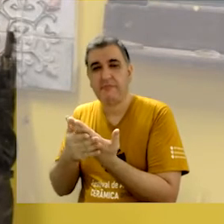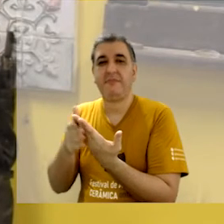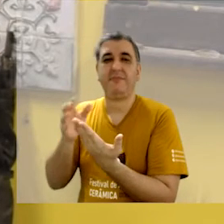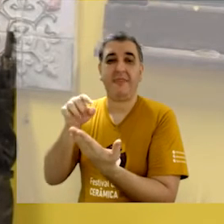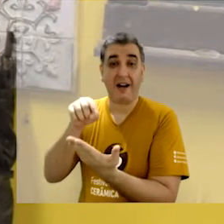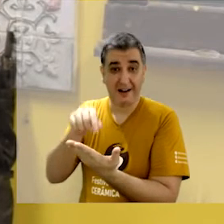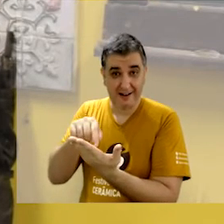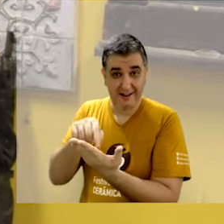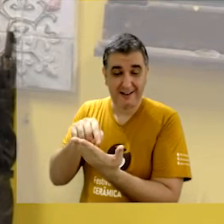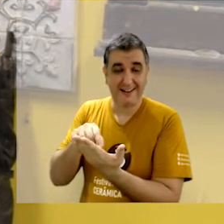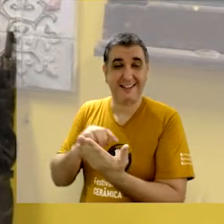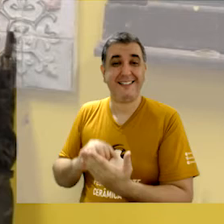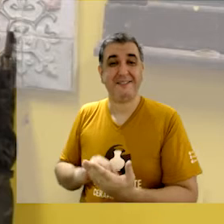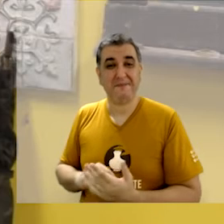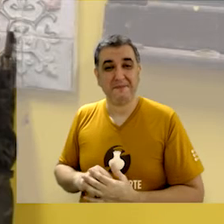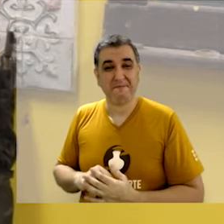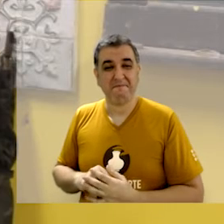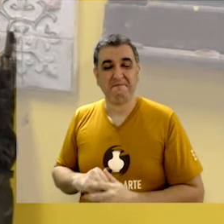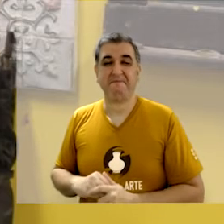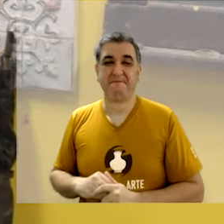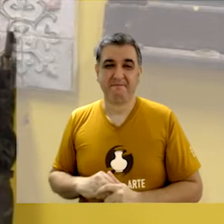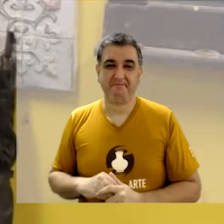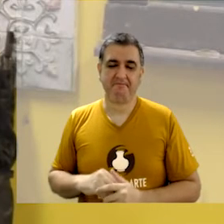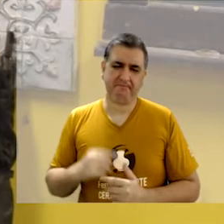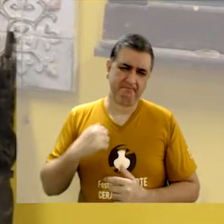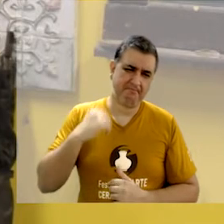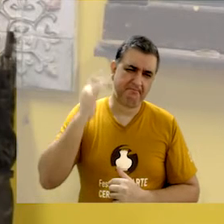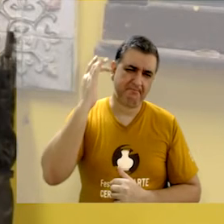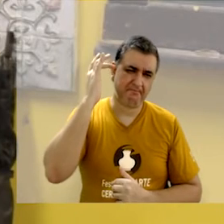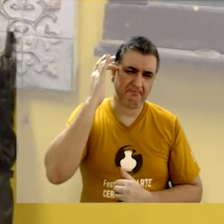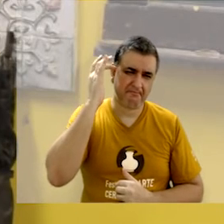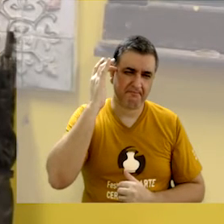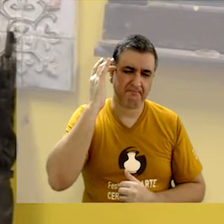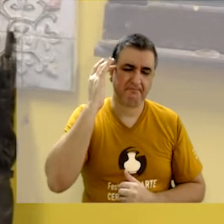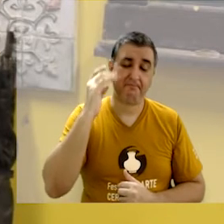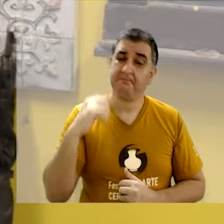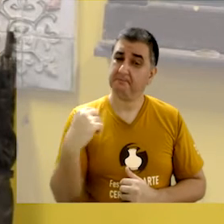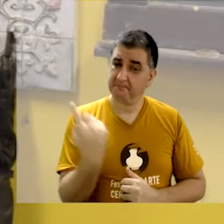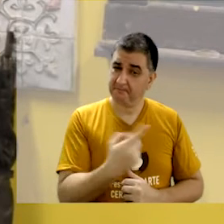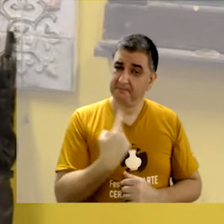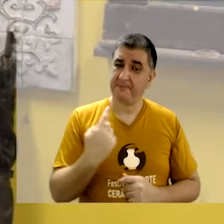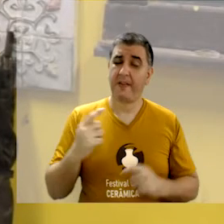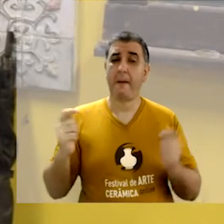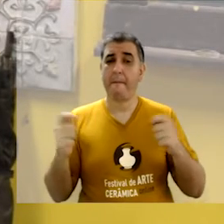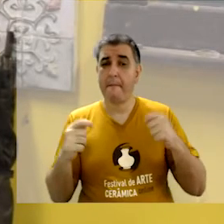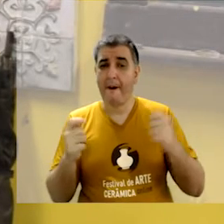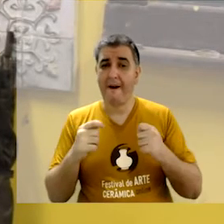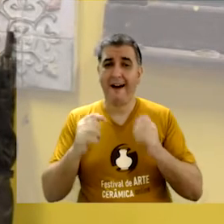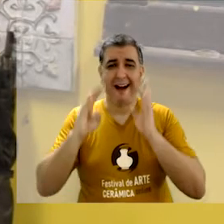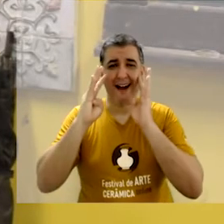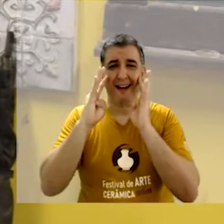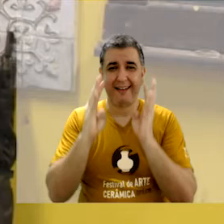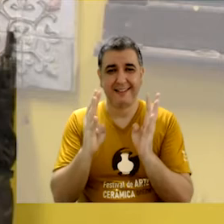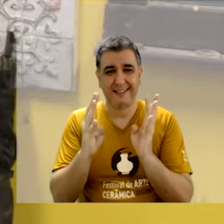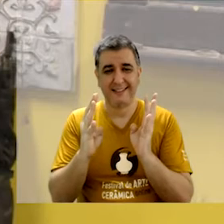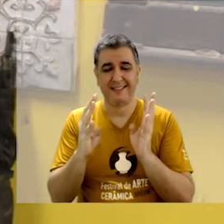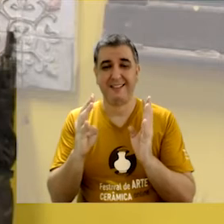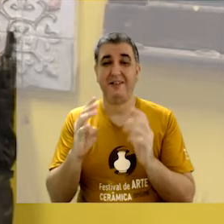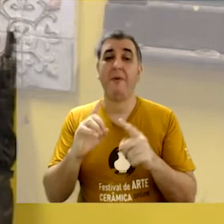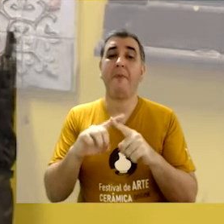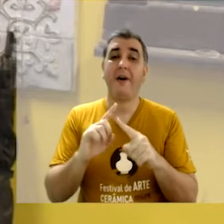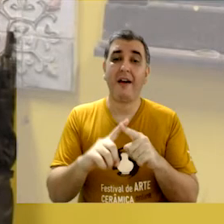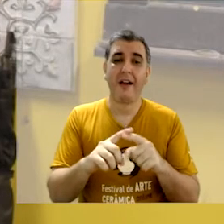ali é a própria louça que está embaixo, não tem outro branco, não é? Então eu acho que